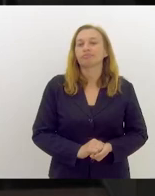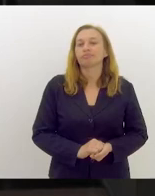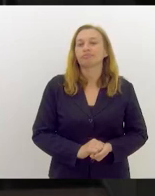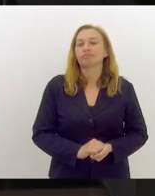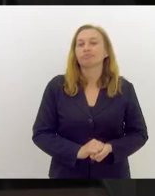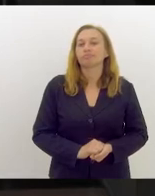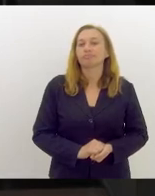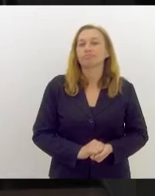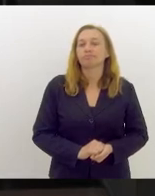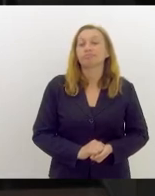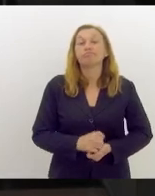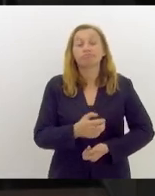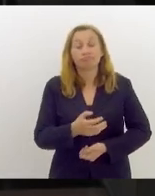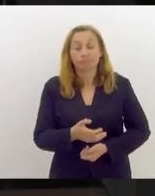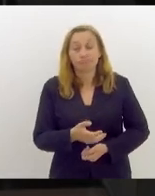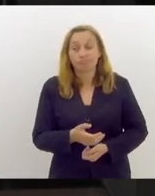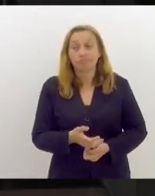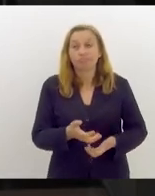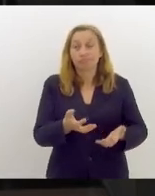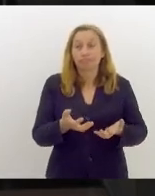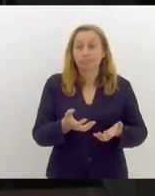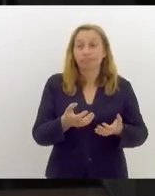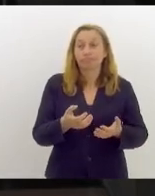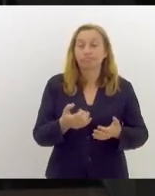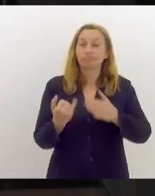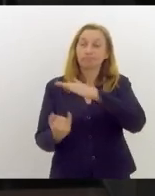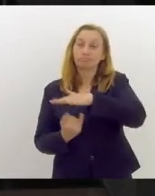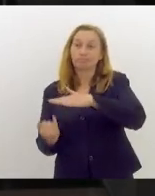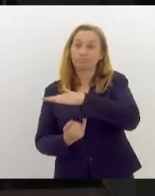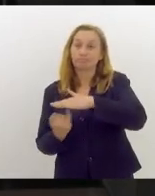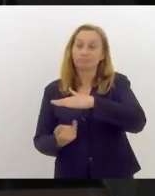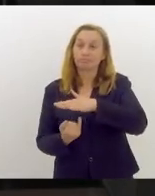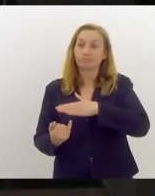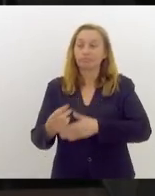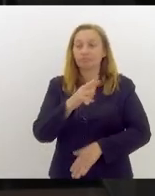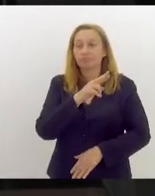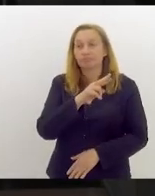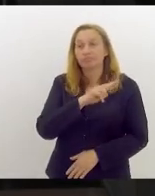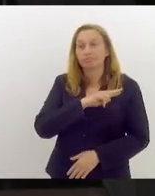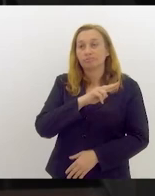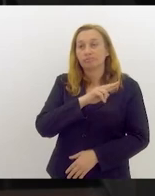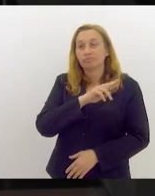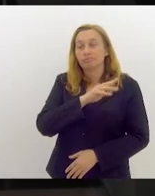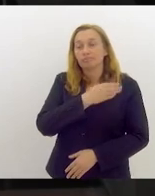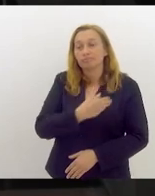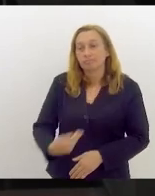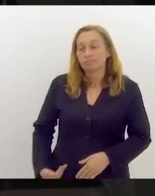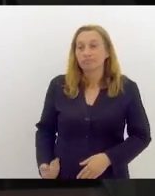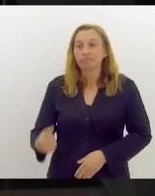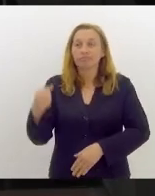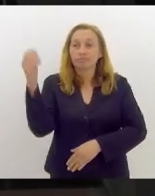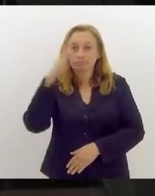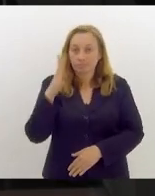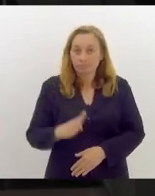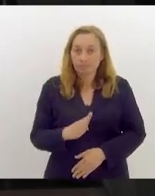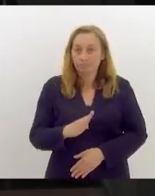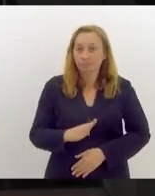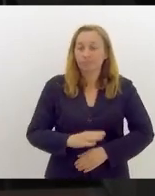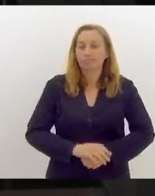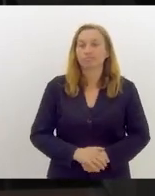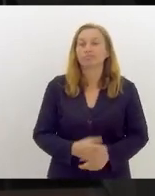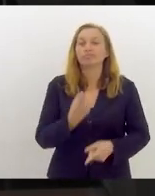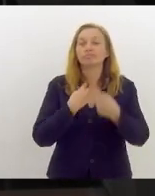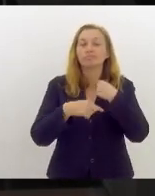porque querem As instituições públicas brasileiras e principalmente porque assim